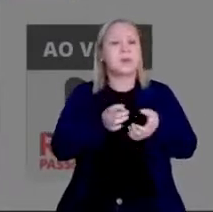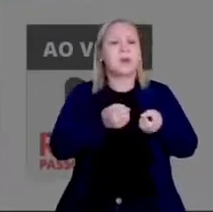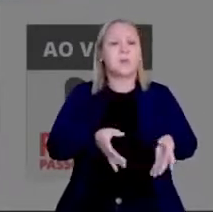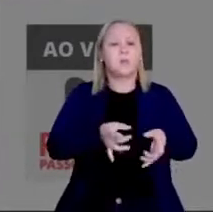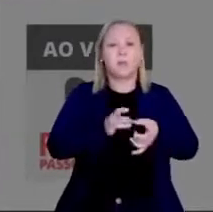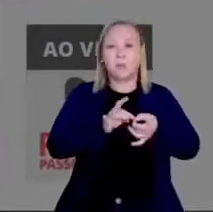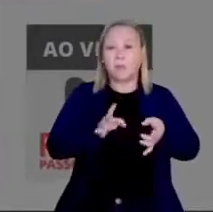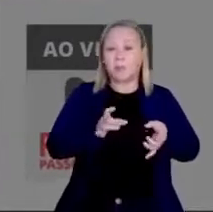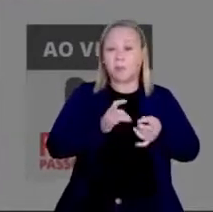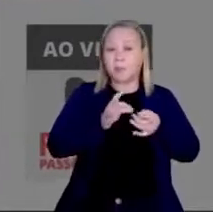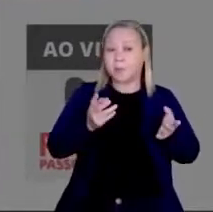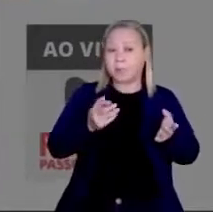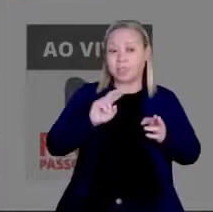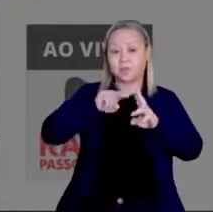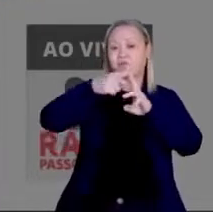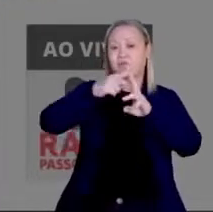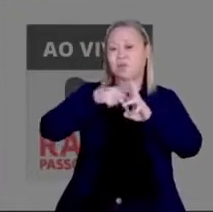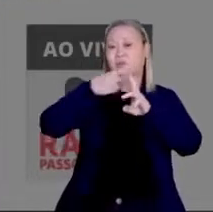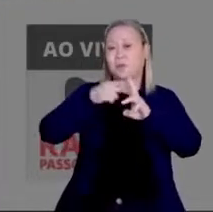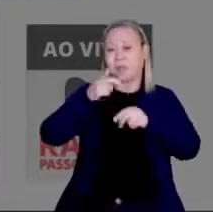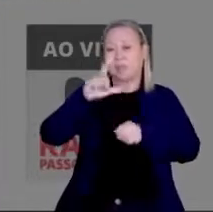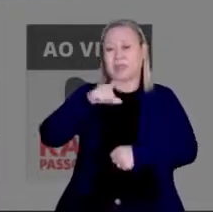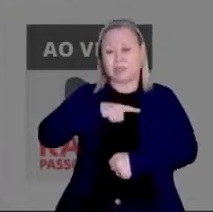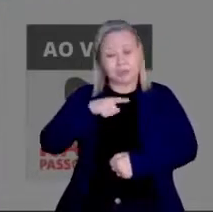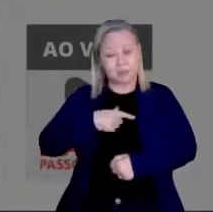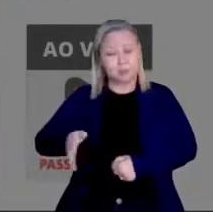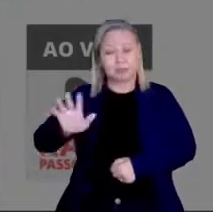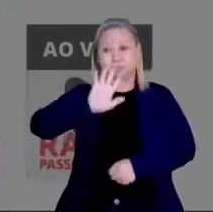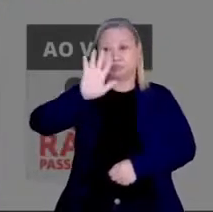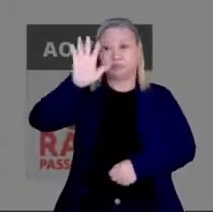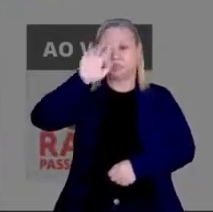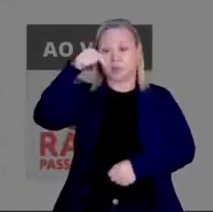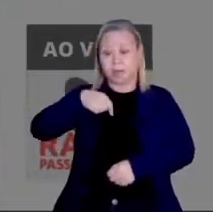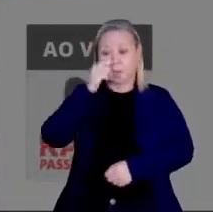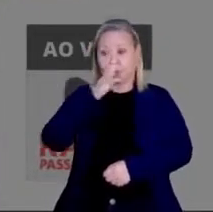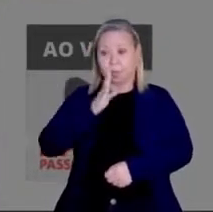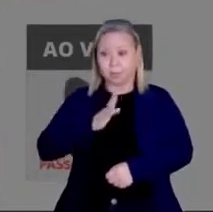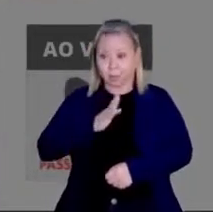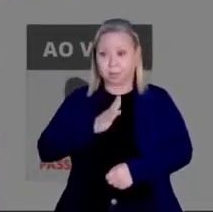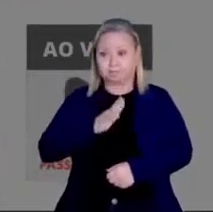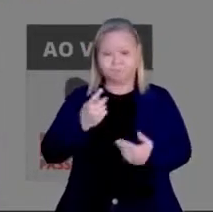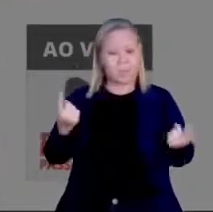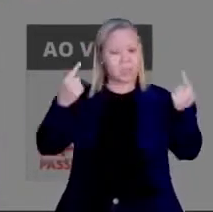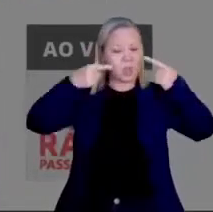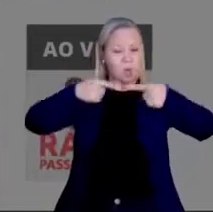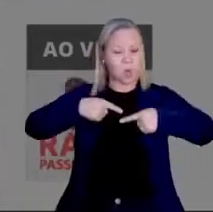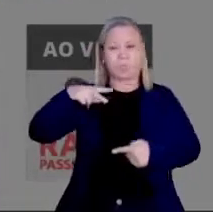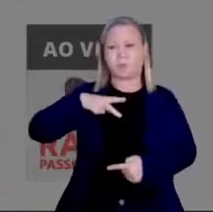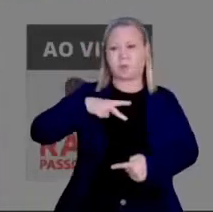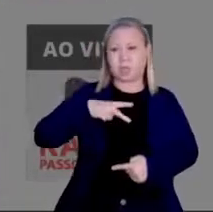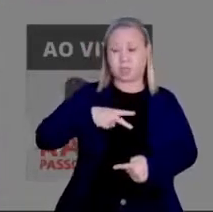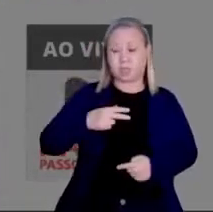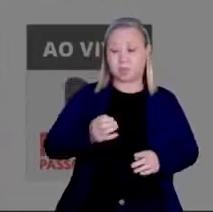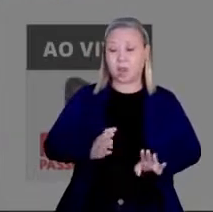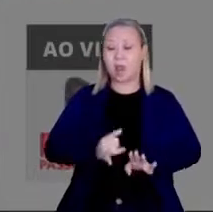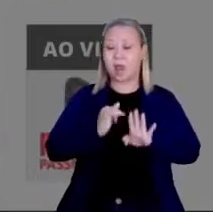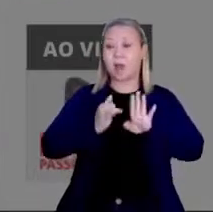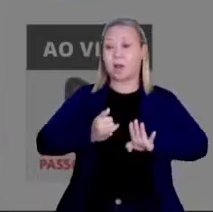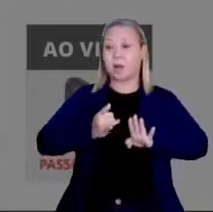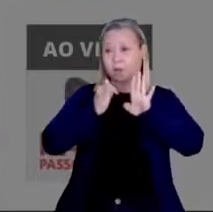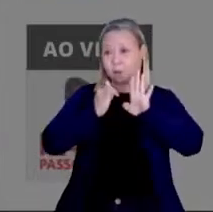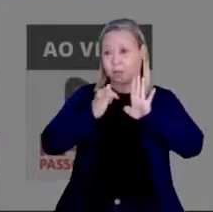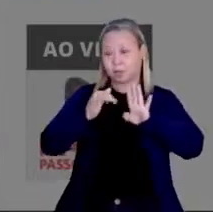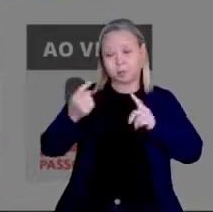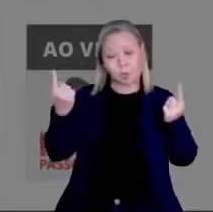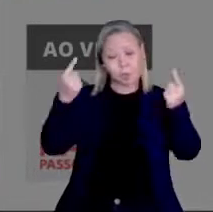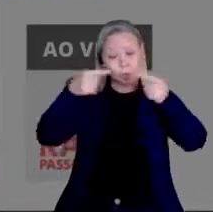importante que os trabalhadores do setor se manifestem, que façam protesto, que mandem cartas aos deputados, porque deveria passar pelo